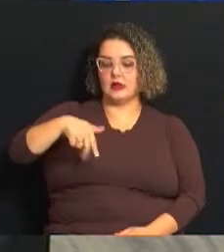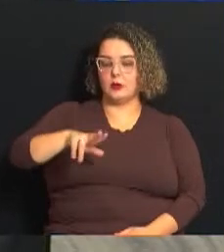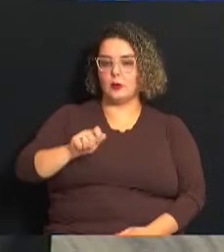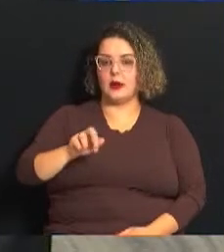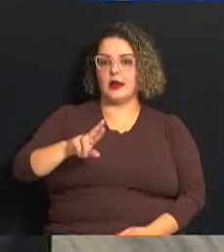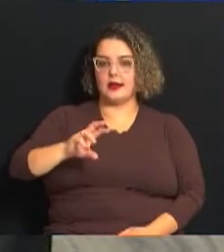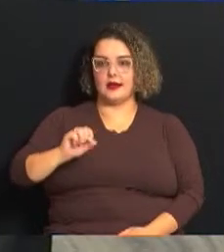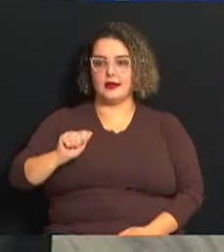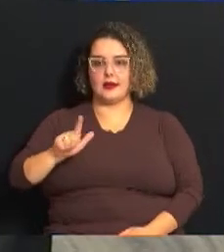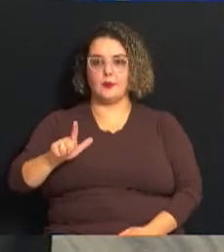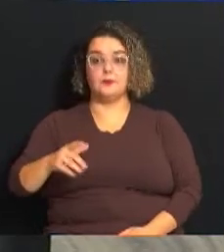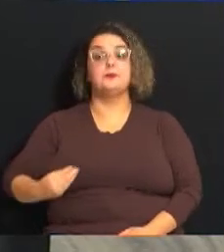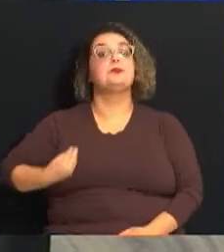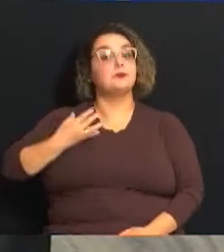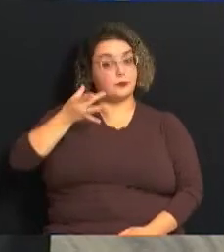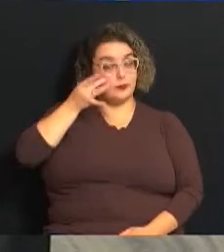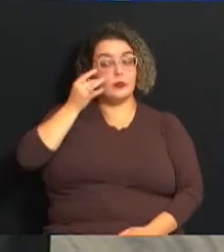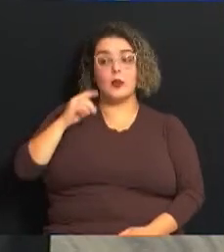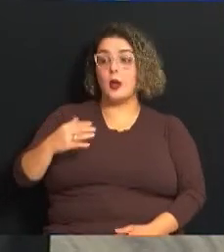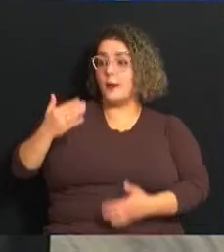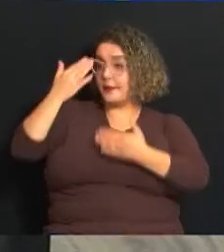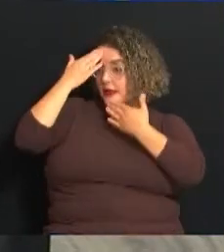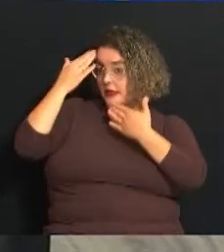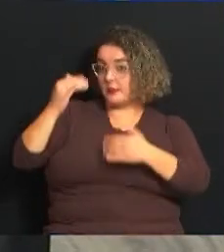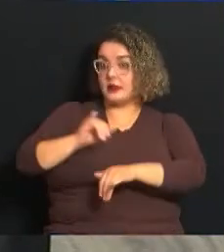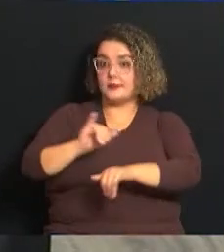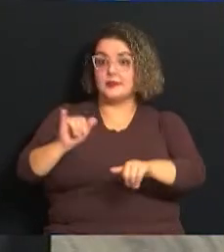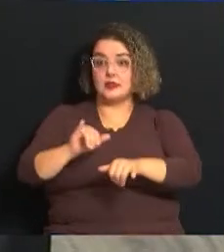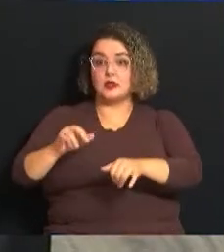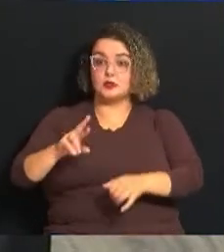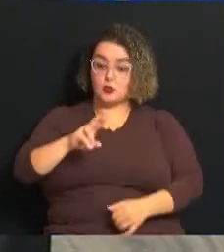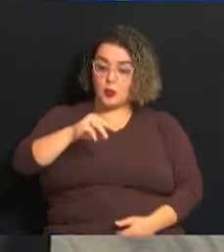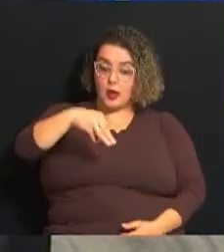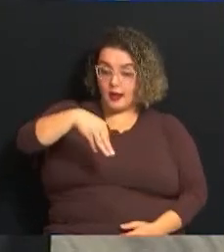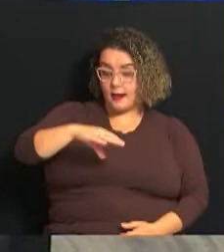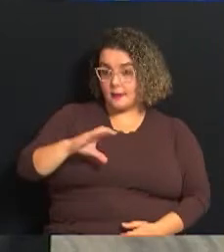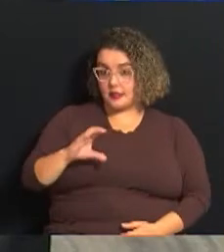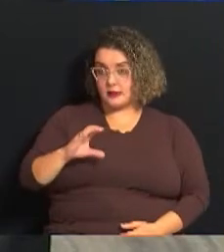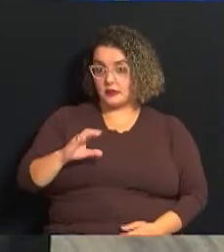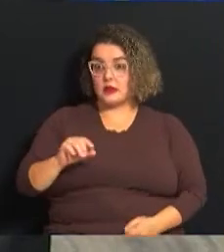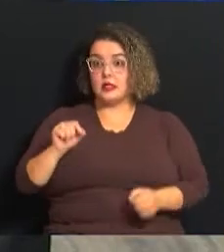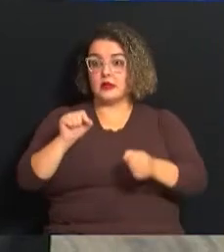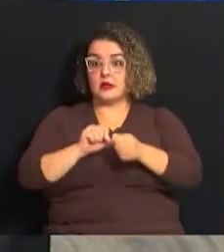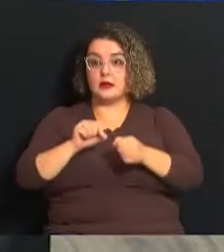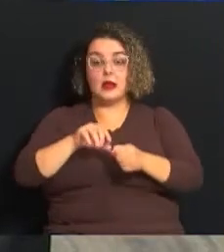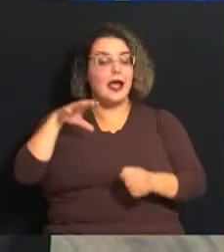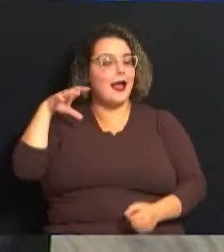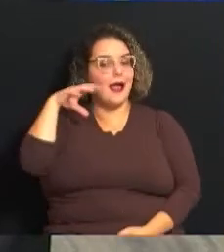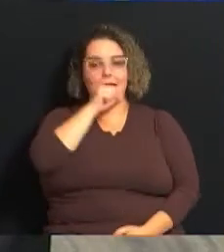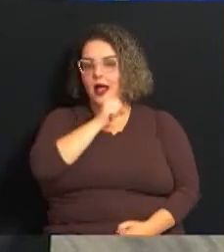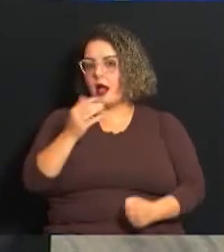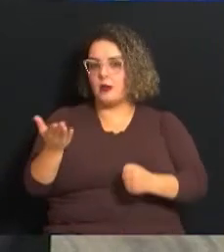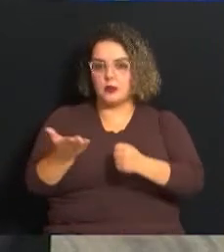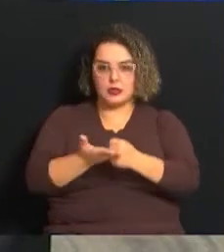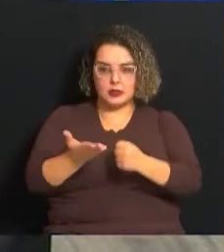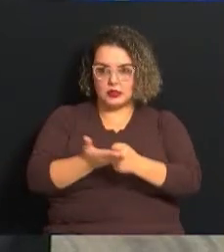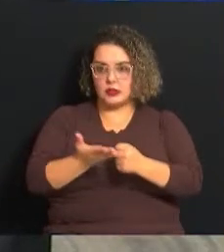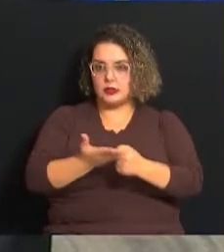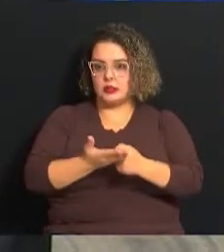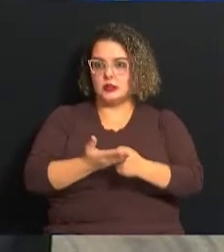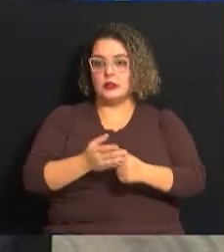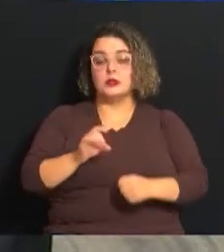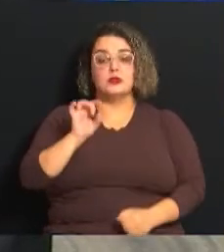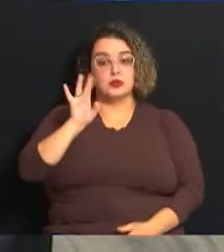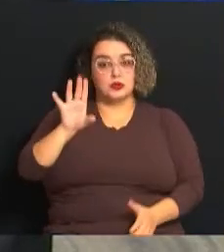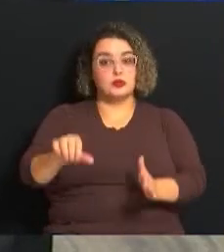nesta sexta-feira. Mina Abreu, muito obrigado pelas notícias da Metrópole de Campinas. Nós vamos fazer o seguinte, rápido intervalo, é só o primeiro aqui